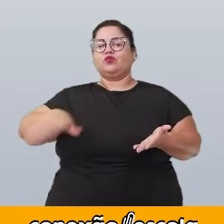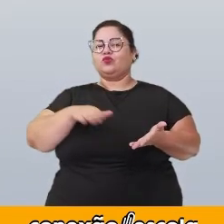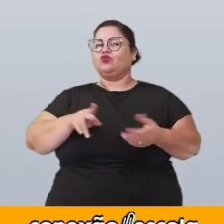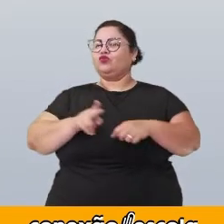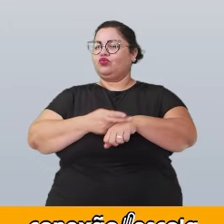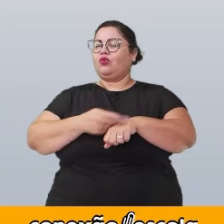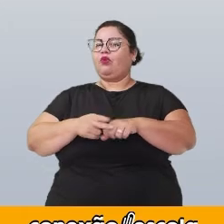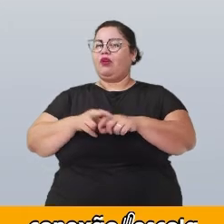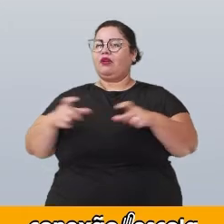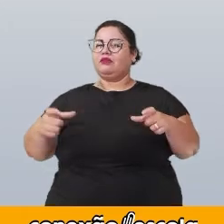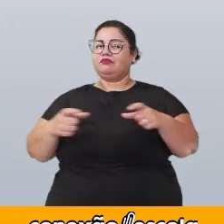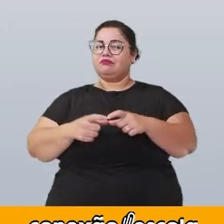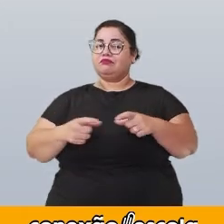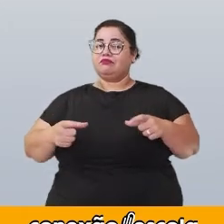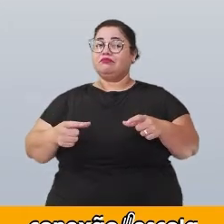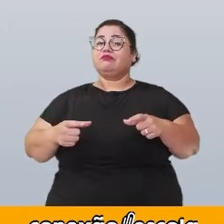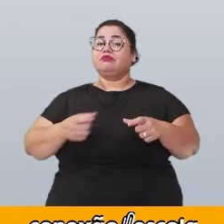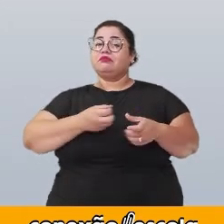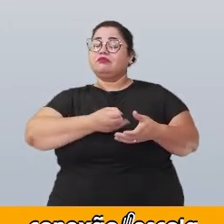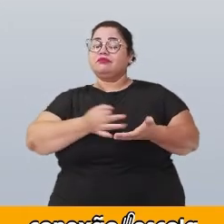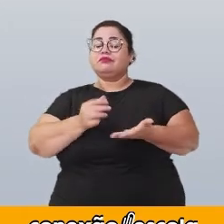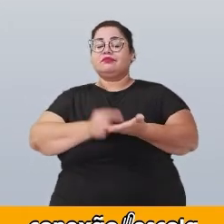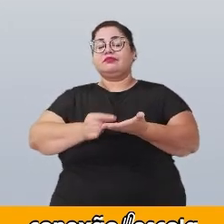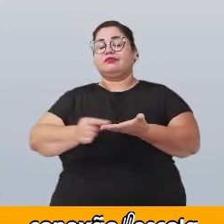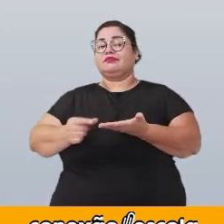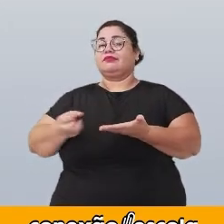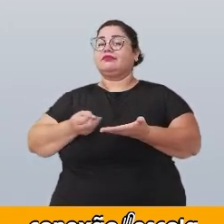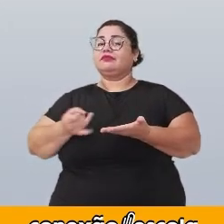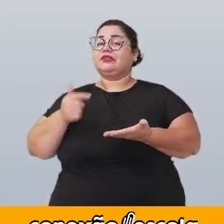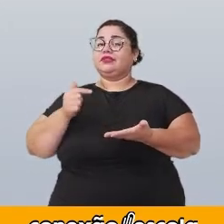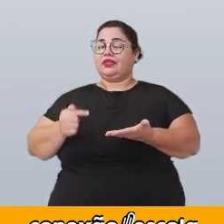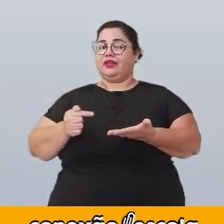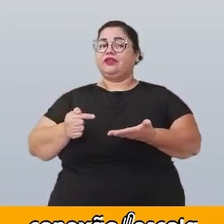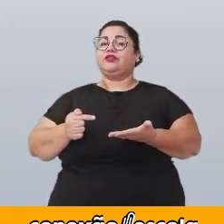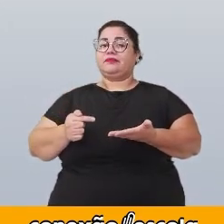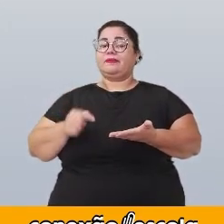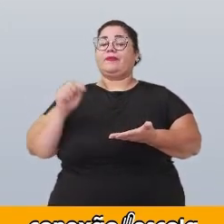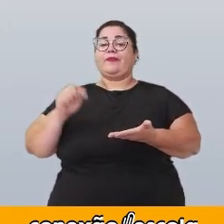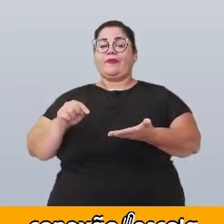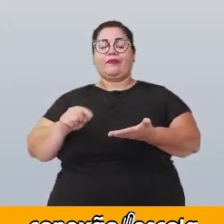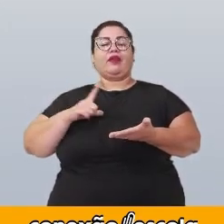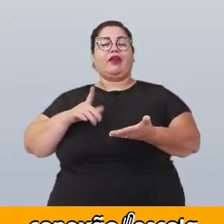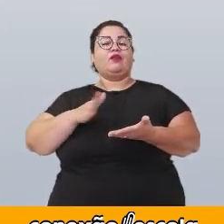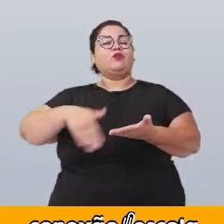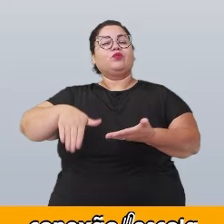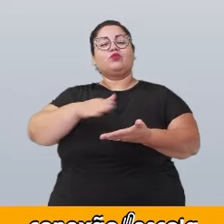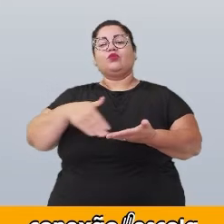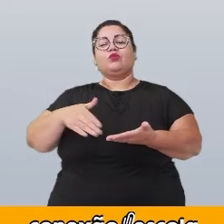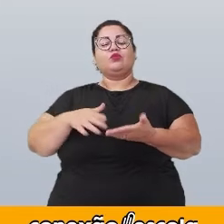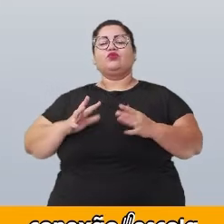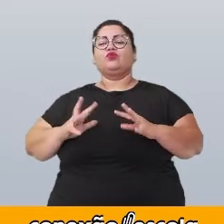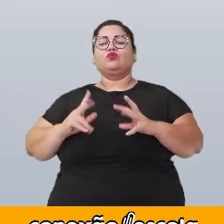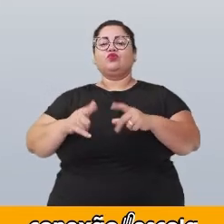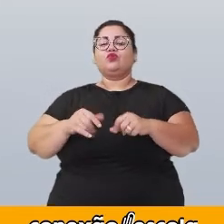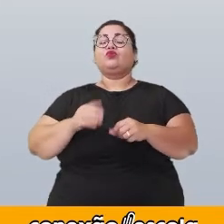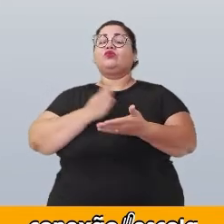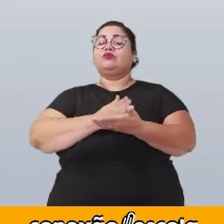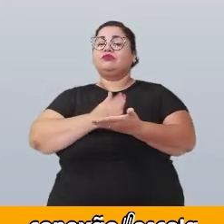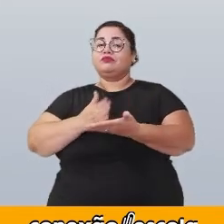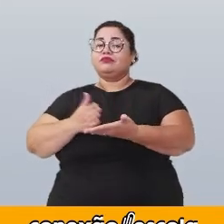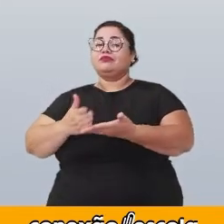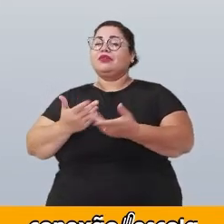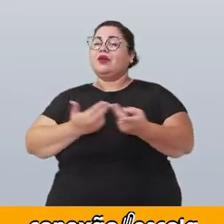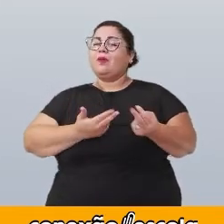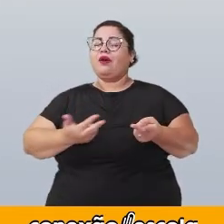todo, esse chocolate possuía 7 partes. Essa era o total das partes